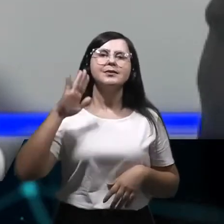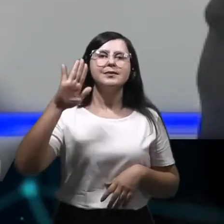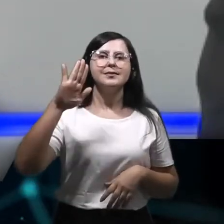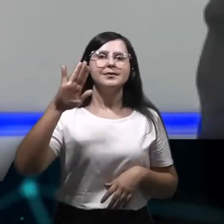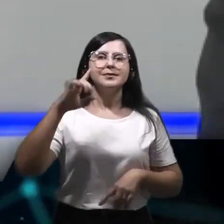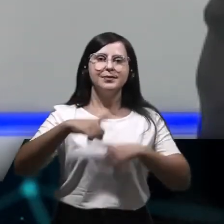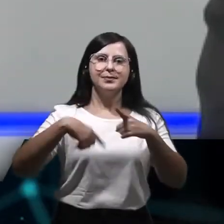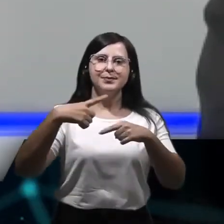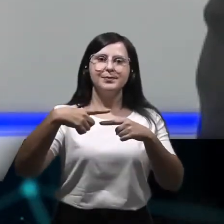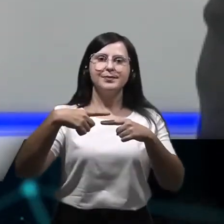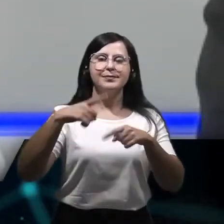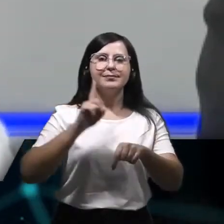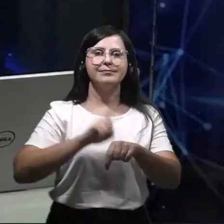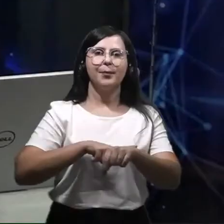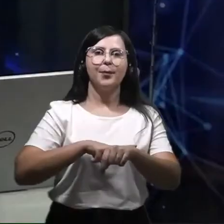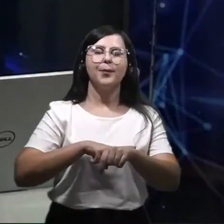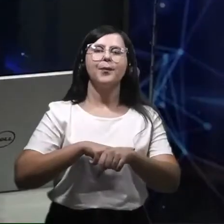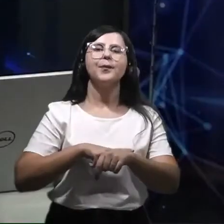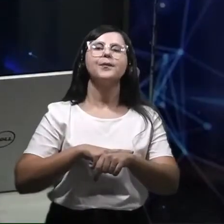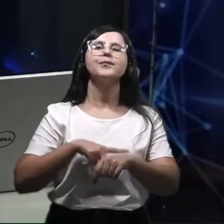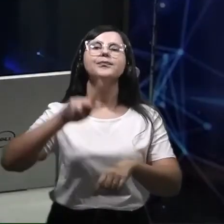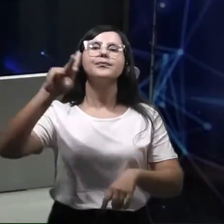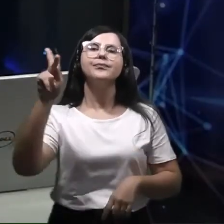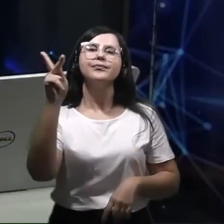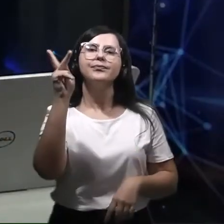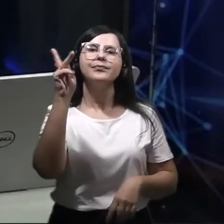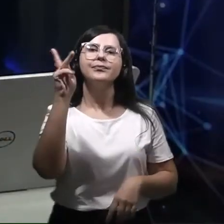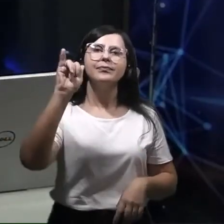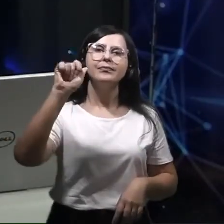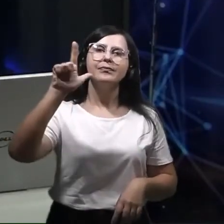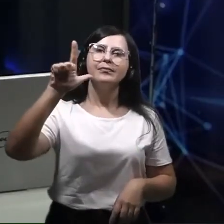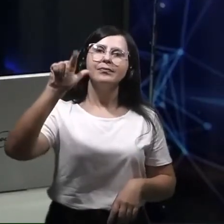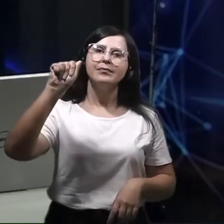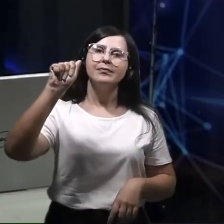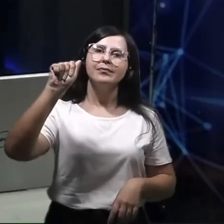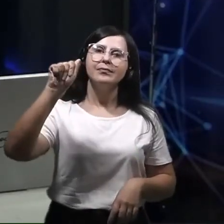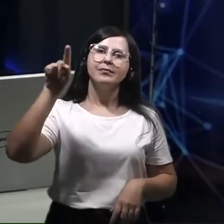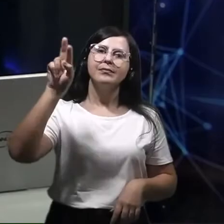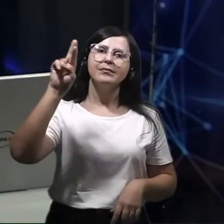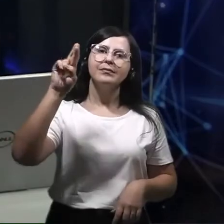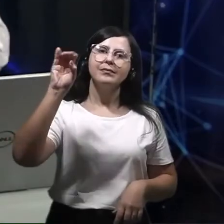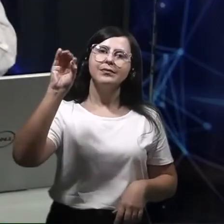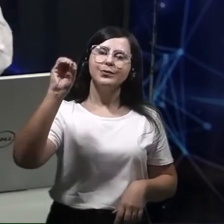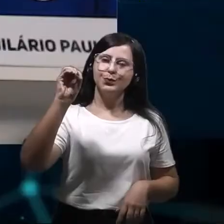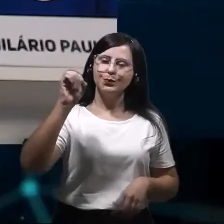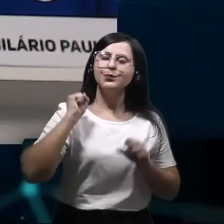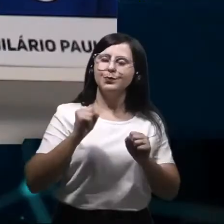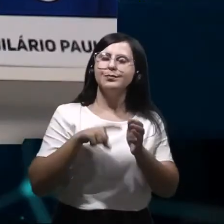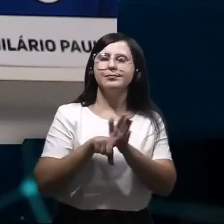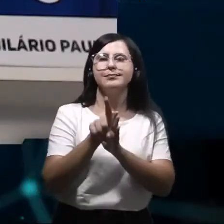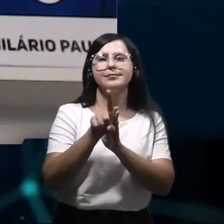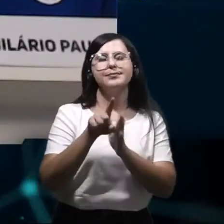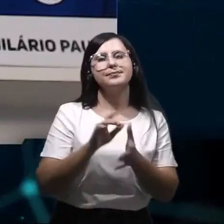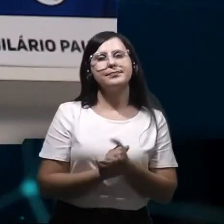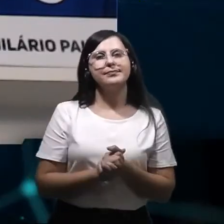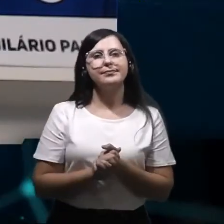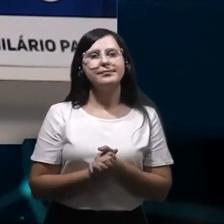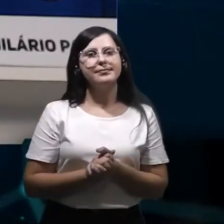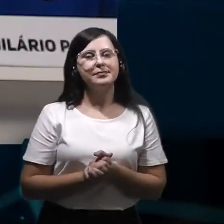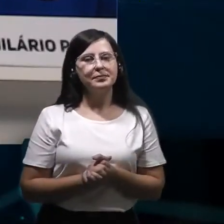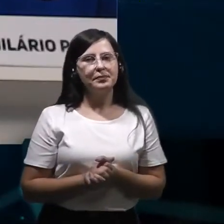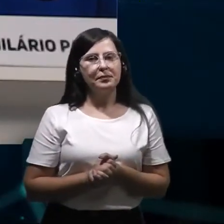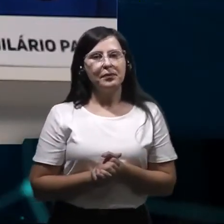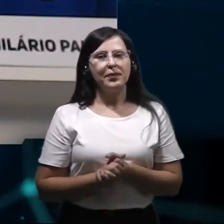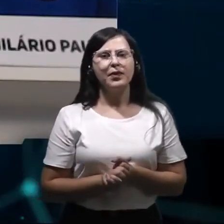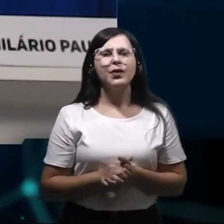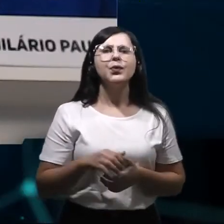tempo. Hilário Paulo. O senhor tem o tempo de 1 minuto para formular a sua pergunta ao candidato Hilário. Candidato,